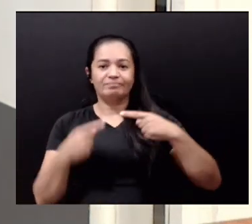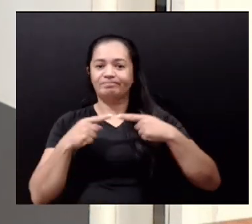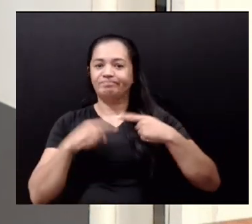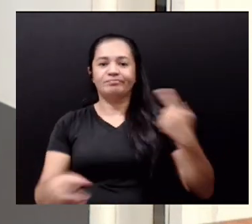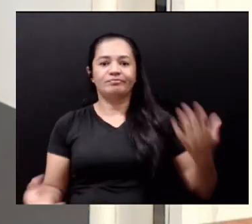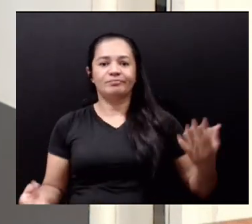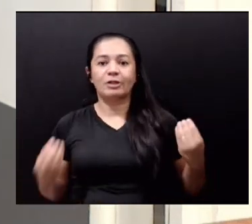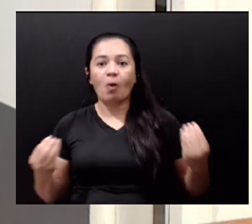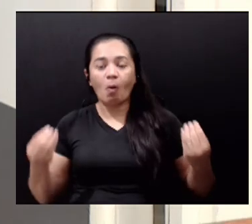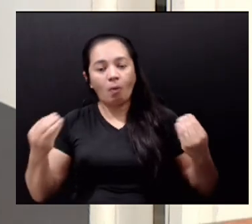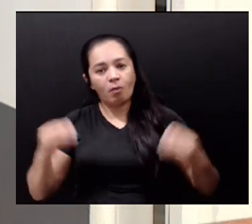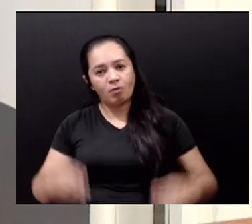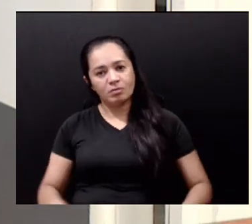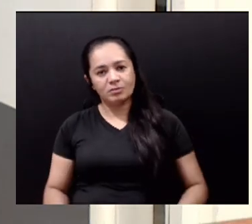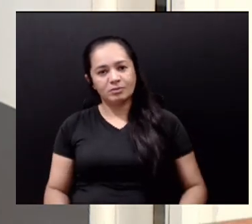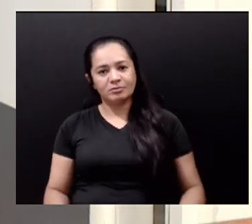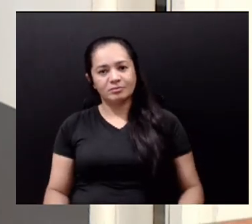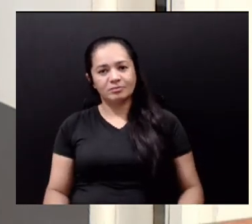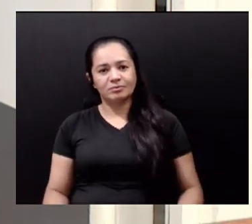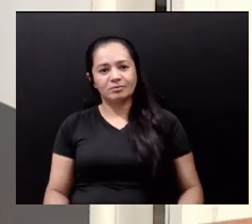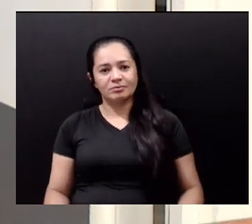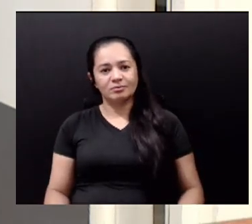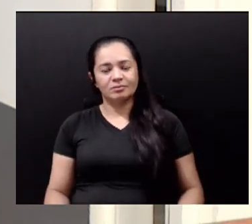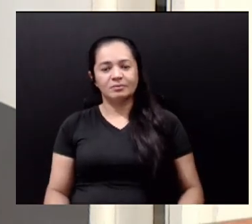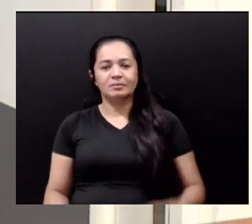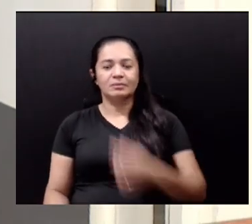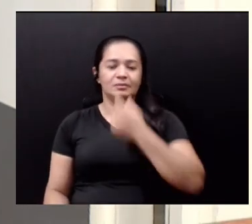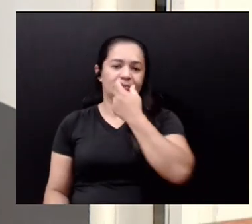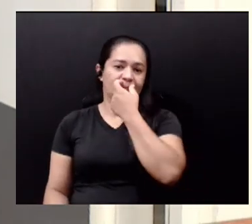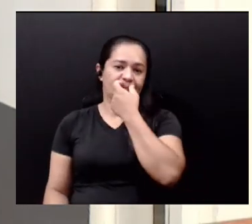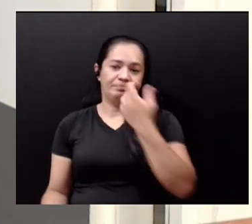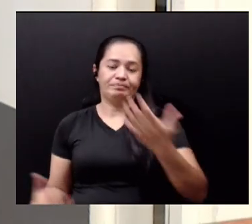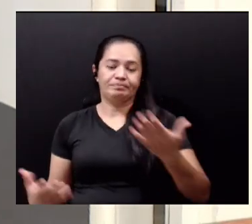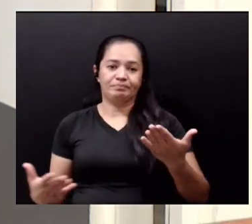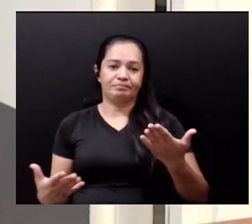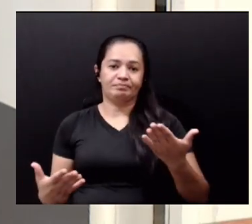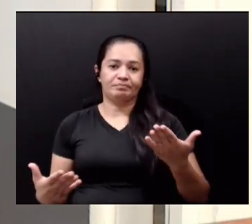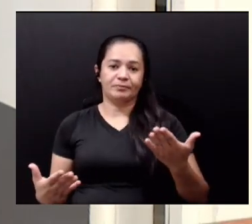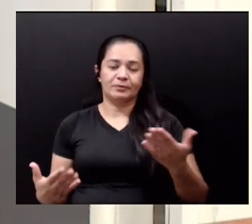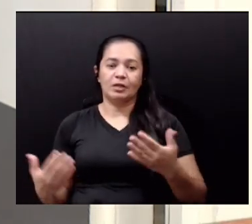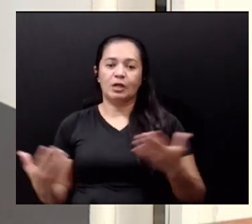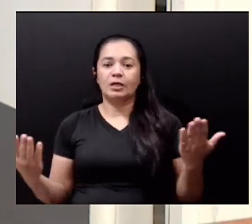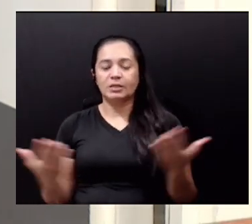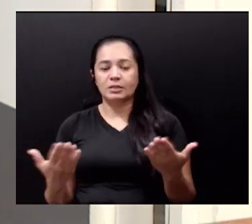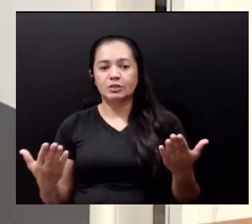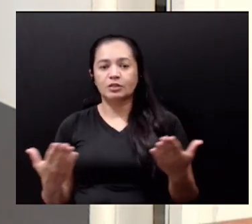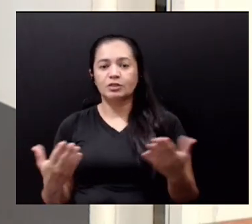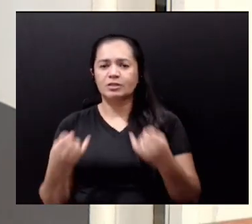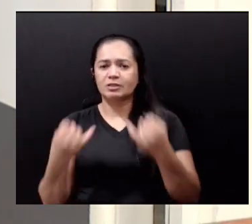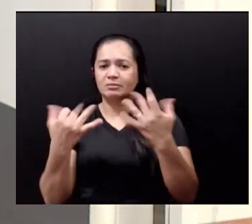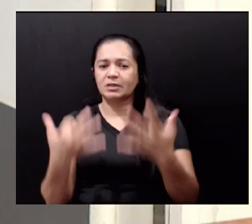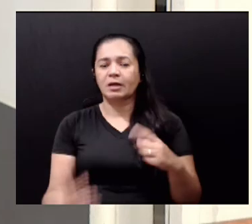dando continuidade ao trabalho, né? Então, quero trazer isso também para a gente pensar.